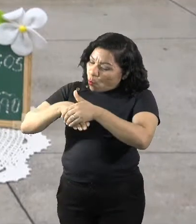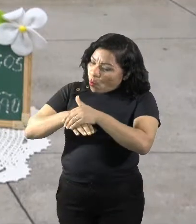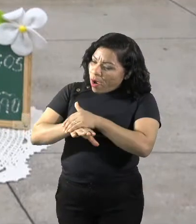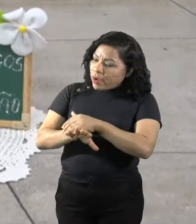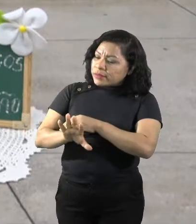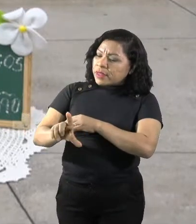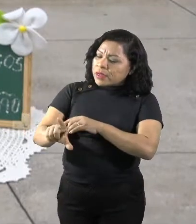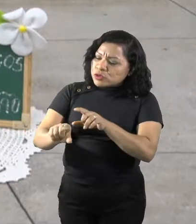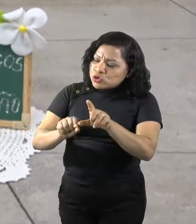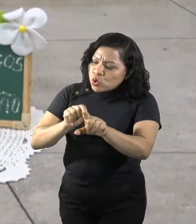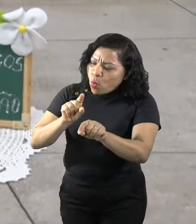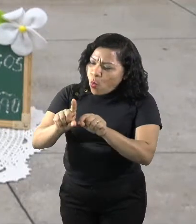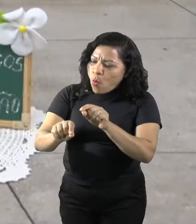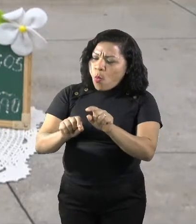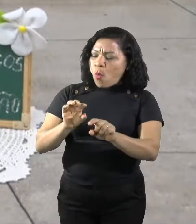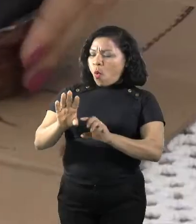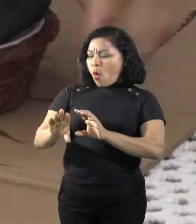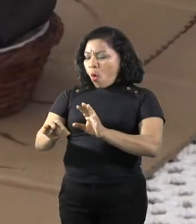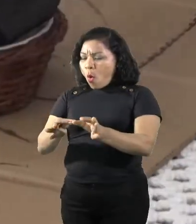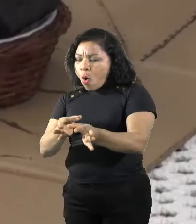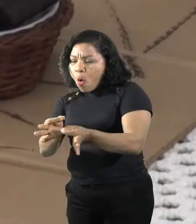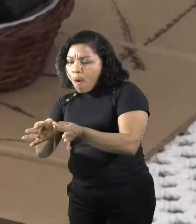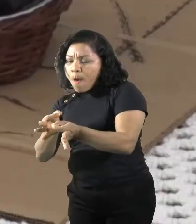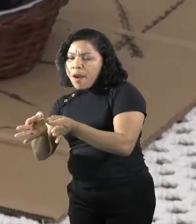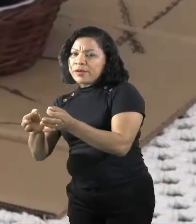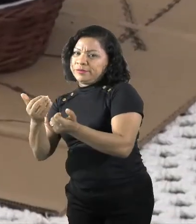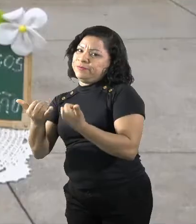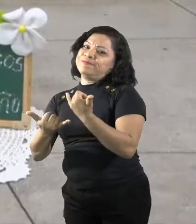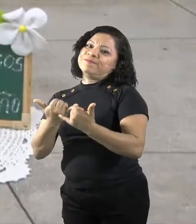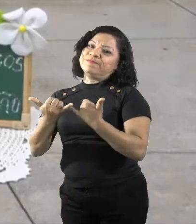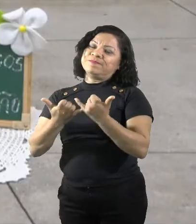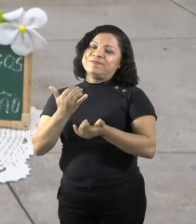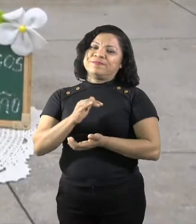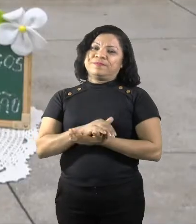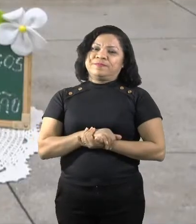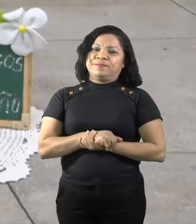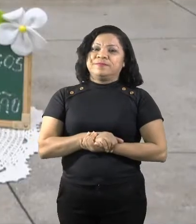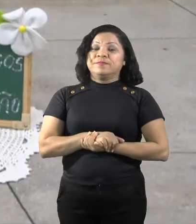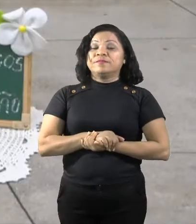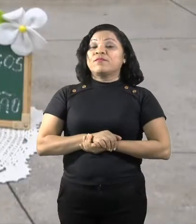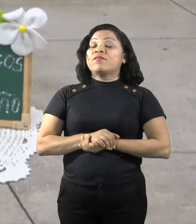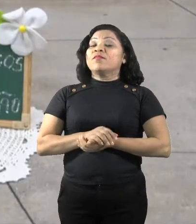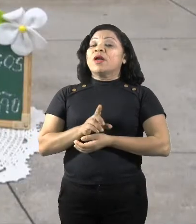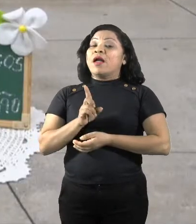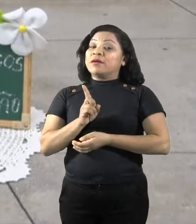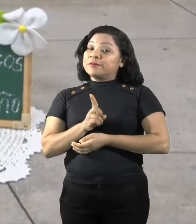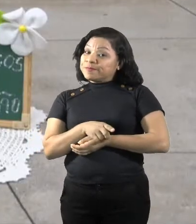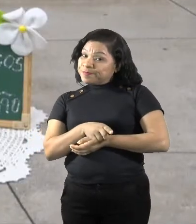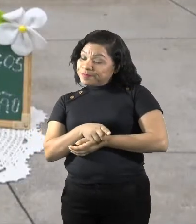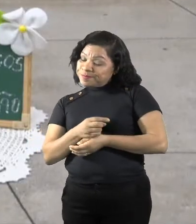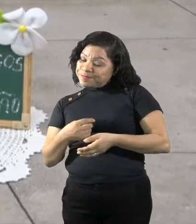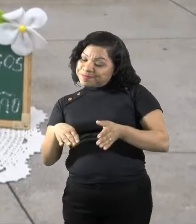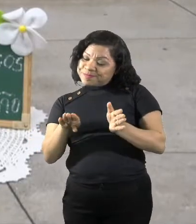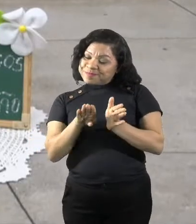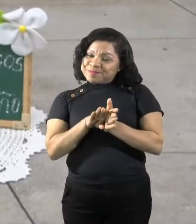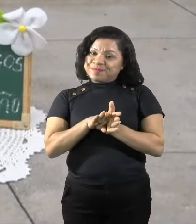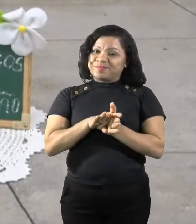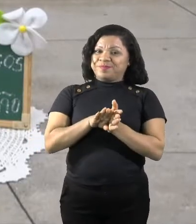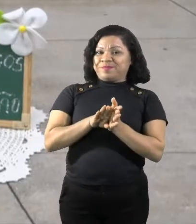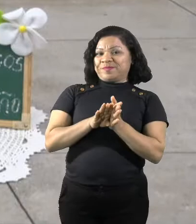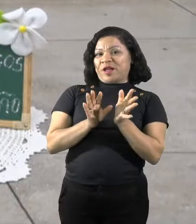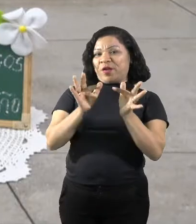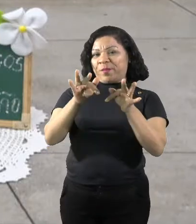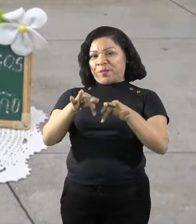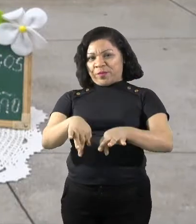objeto e organizando a brincadeira. Assim, chegamos ao final da nossa primeira proposta